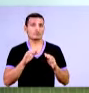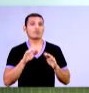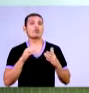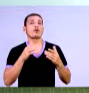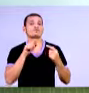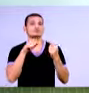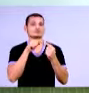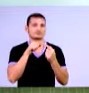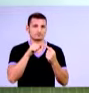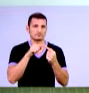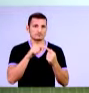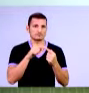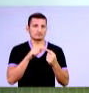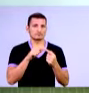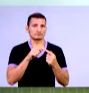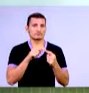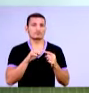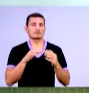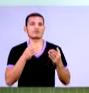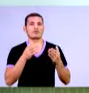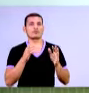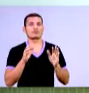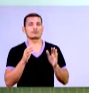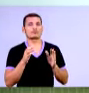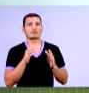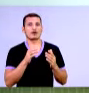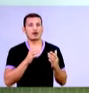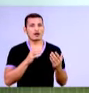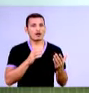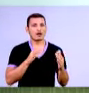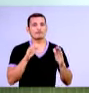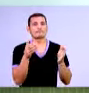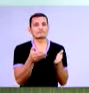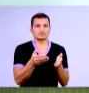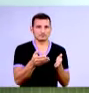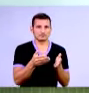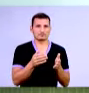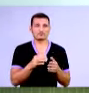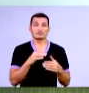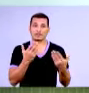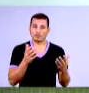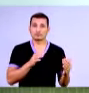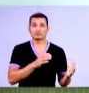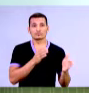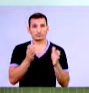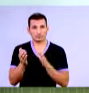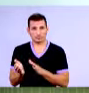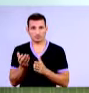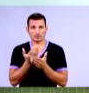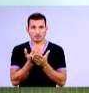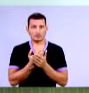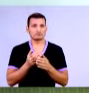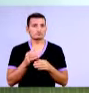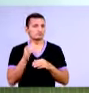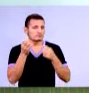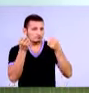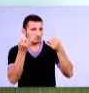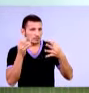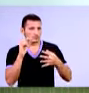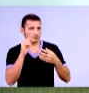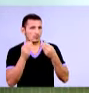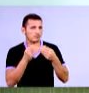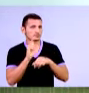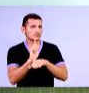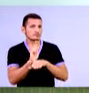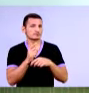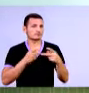projeto, estabelecer as metas, acompanhar as metas. Então, durante as nossas aulas, nós conversaremos um pouquinho sobre o gerenciamento